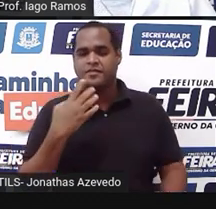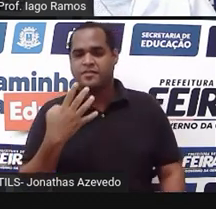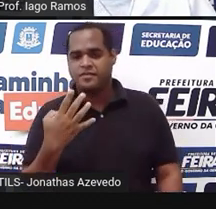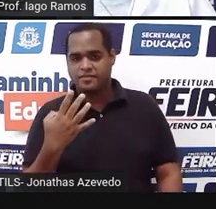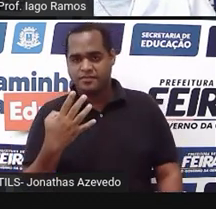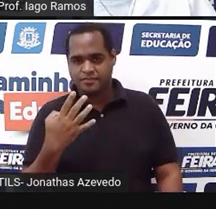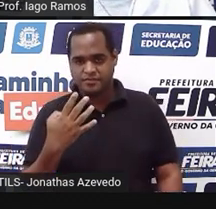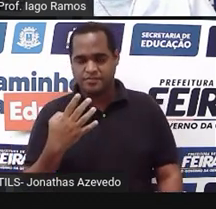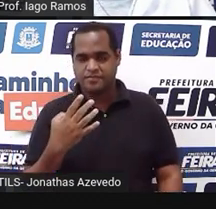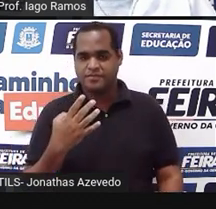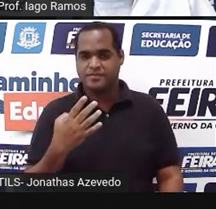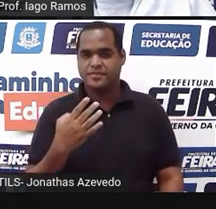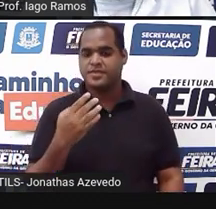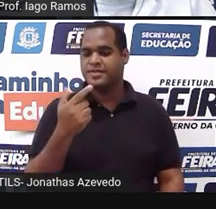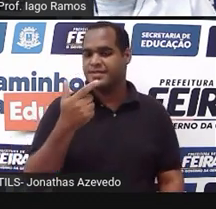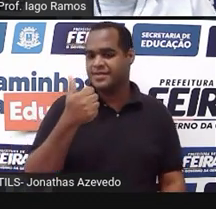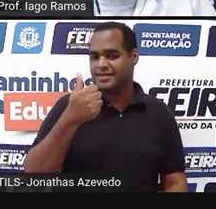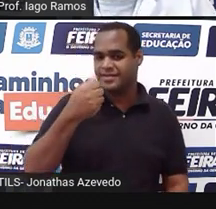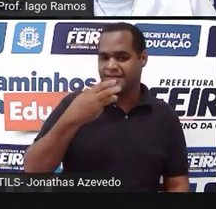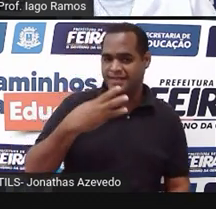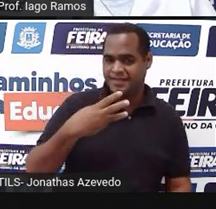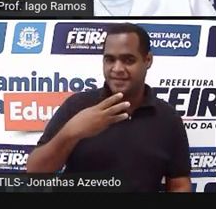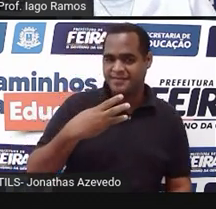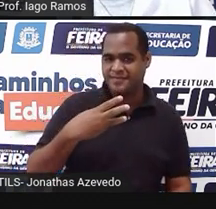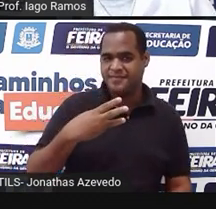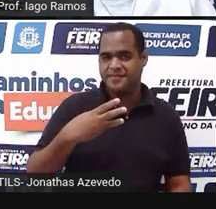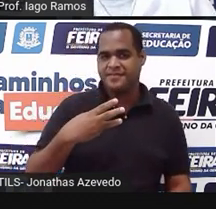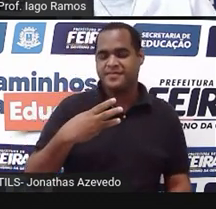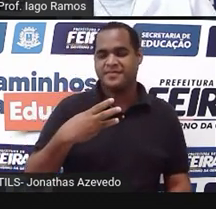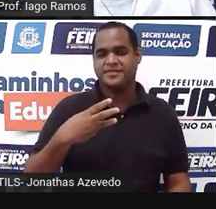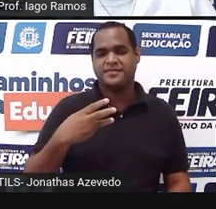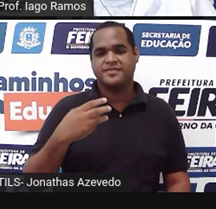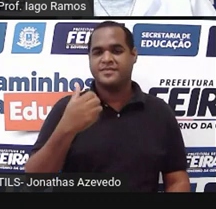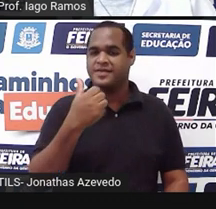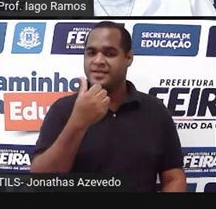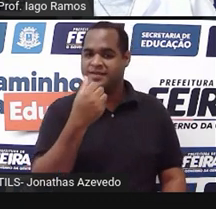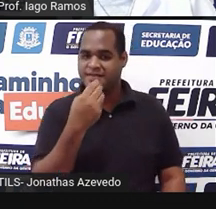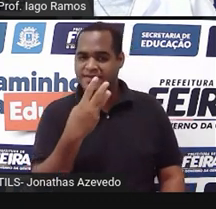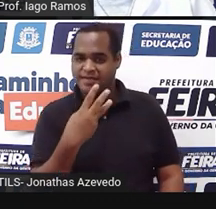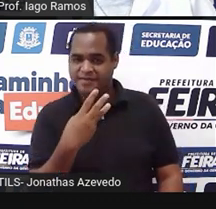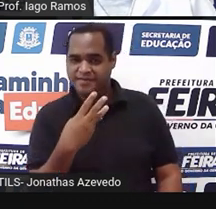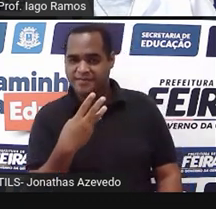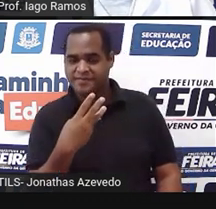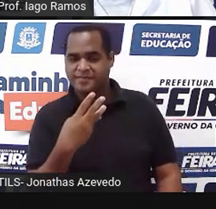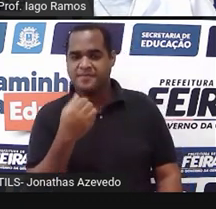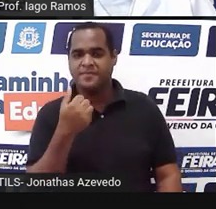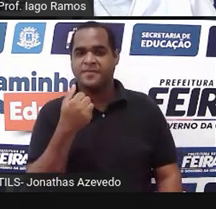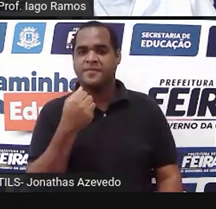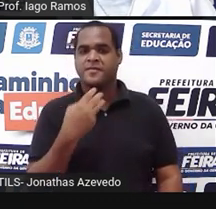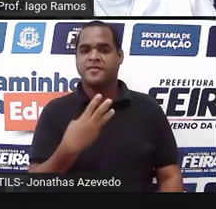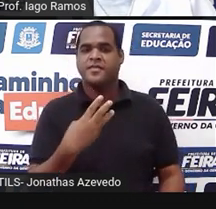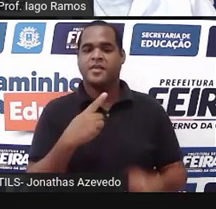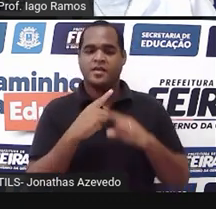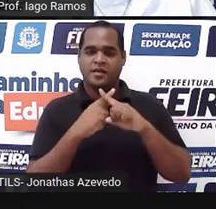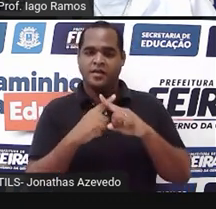quatro estudar 13 bom então vai ficar 13